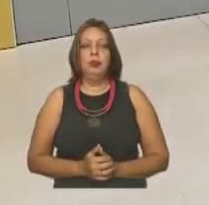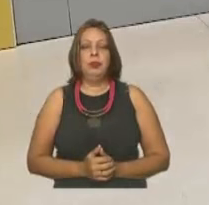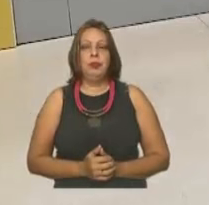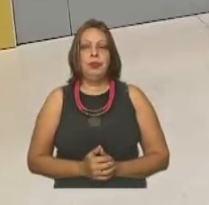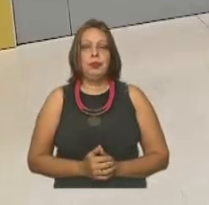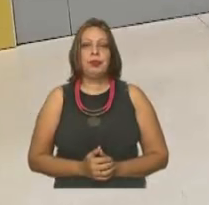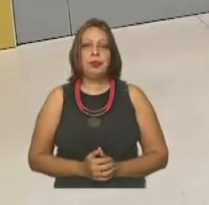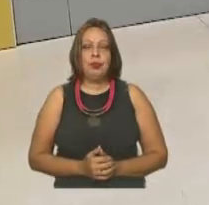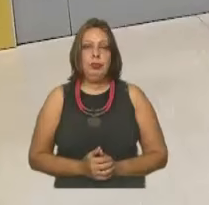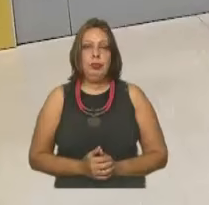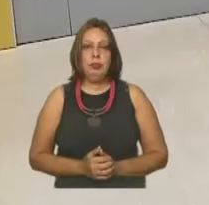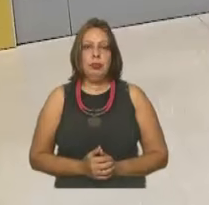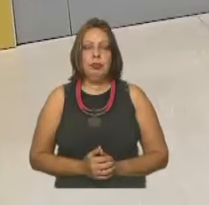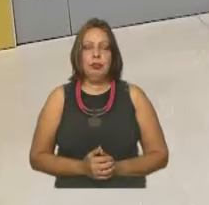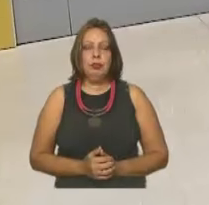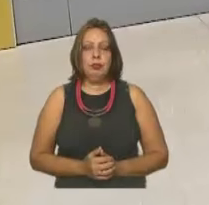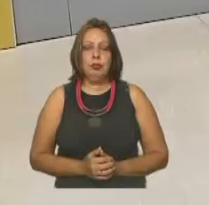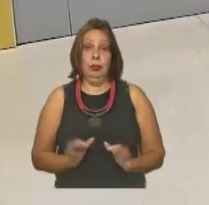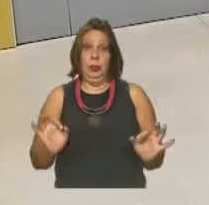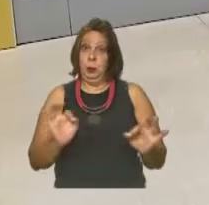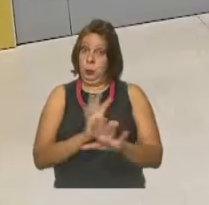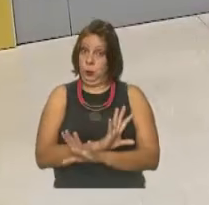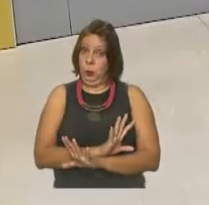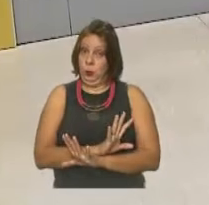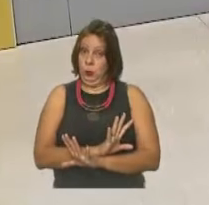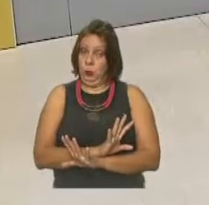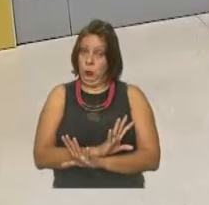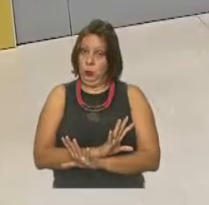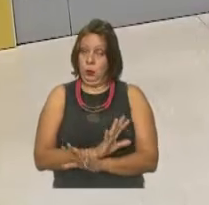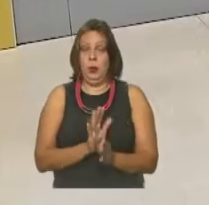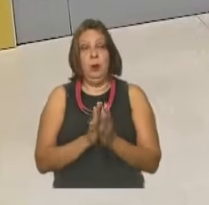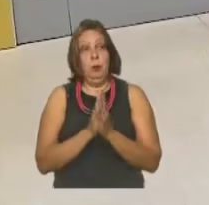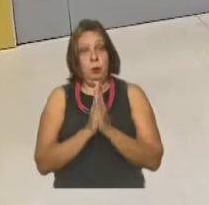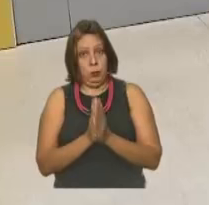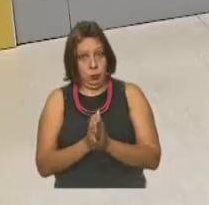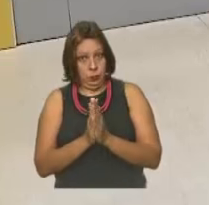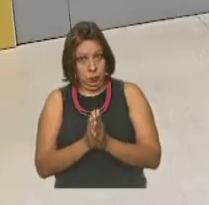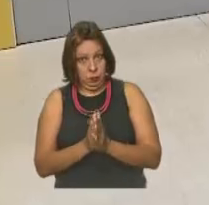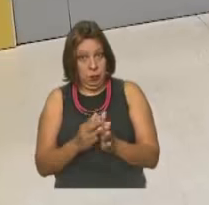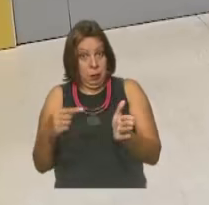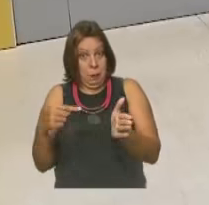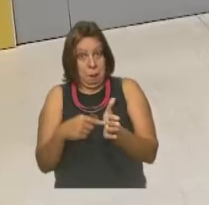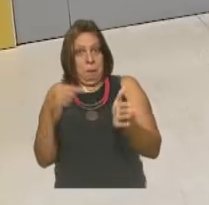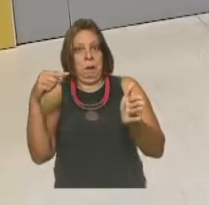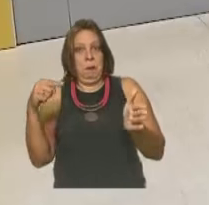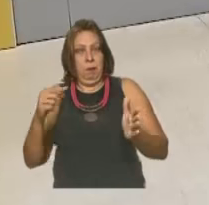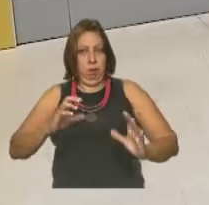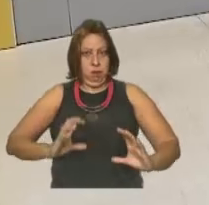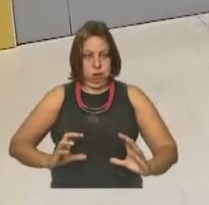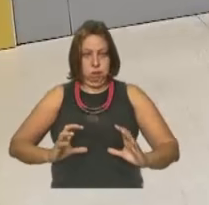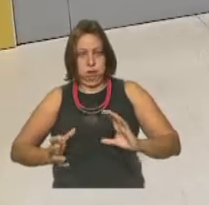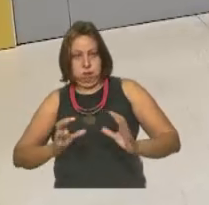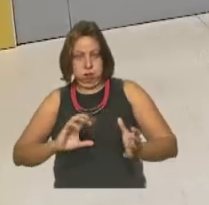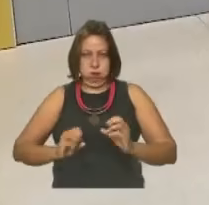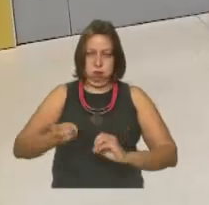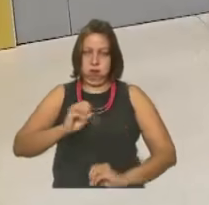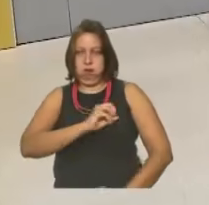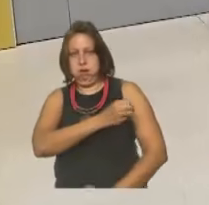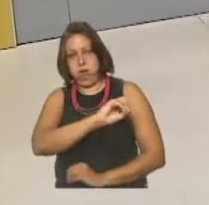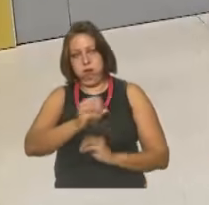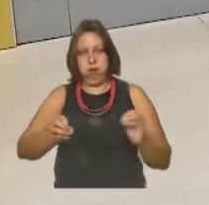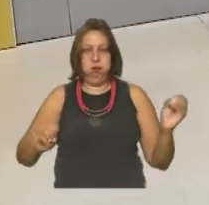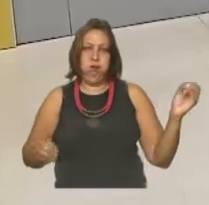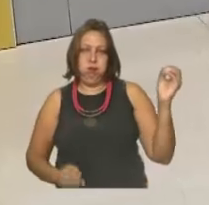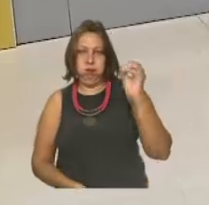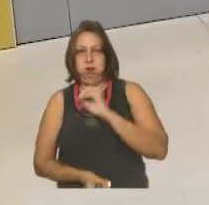lá na sorteadora, tudo pronto por aqui. Meninas, por favor, vamos ligar aí essa sorteadora e ligar a emoção de quem está